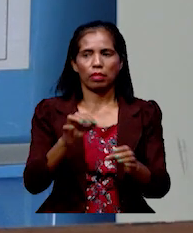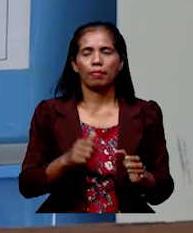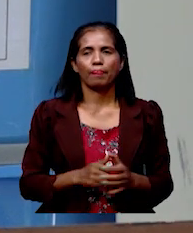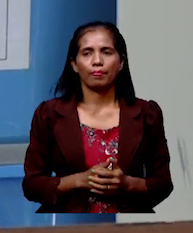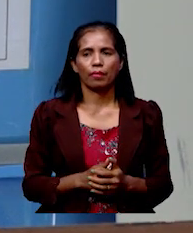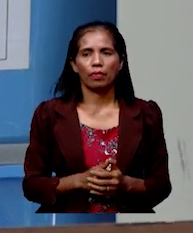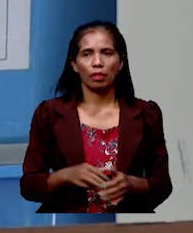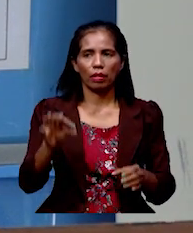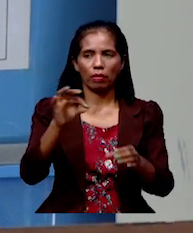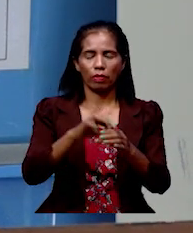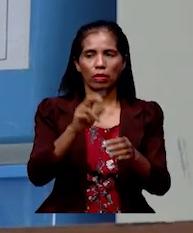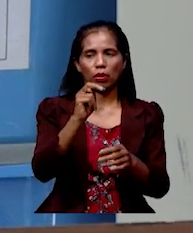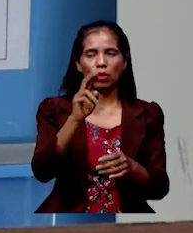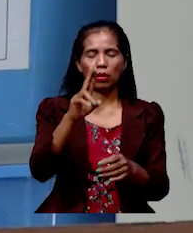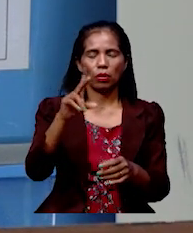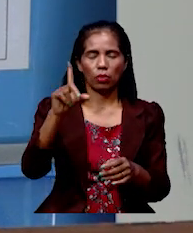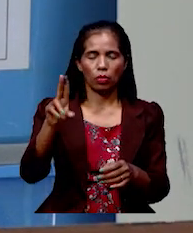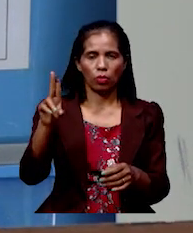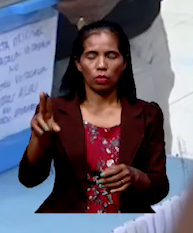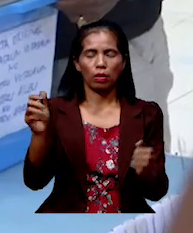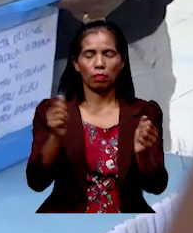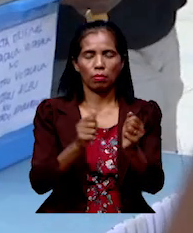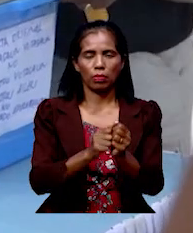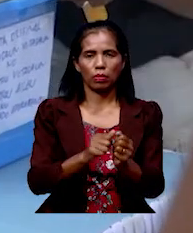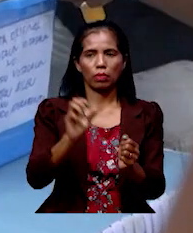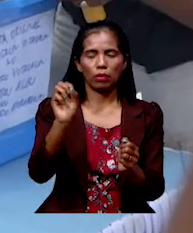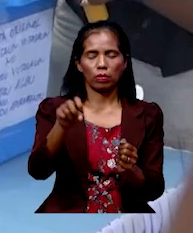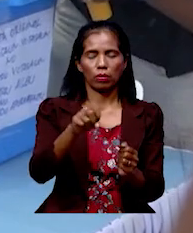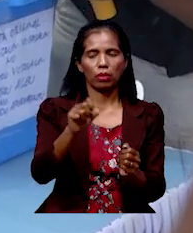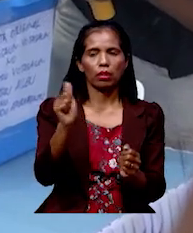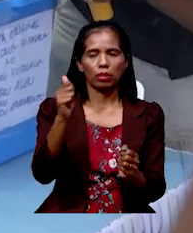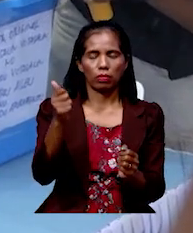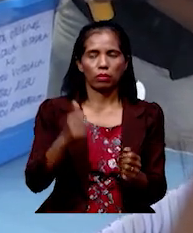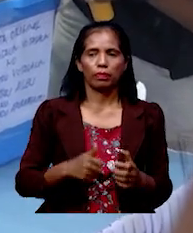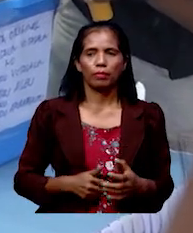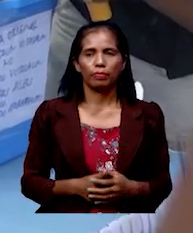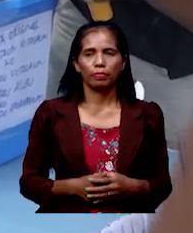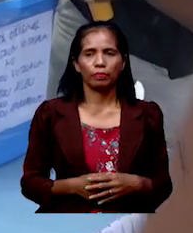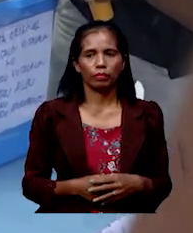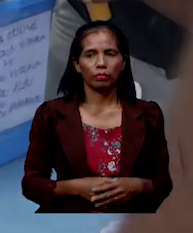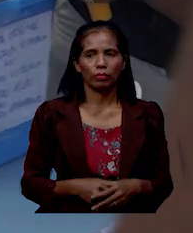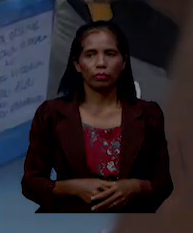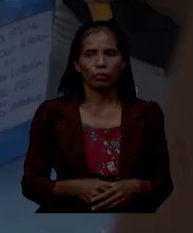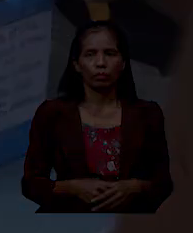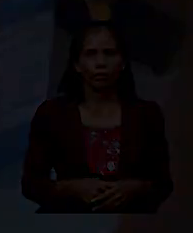i ha votus nulu ha mutu rihun sanul resing. Fatima Pereira, Elio Gaio, GMN.